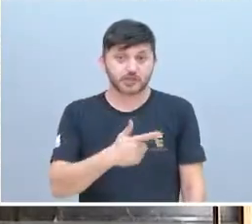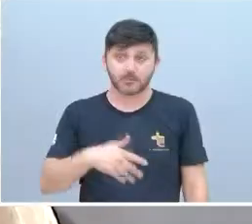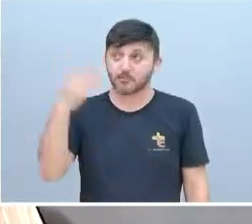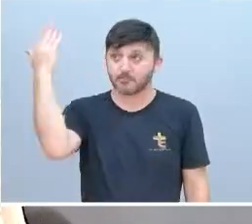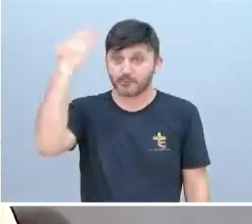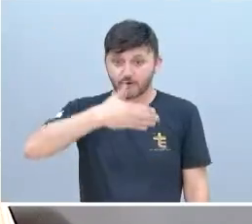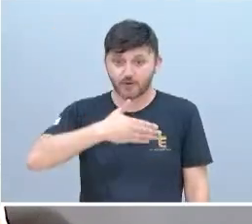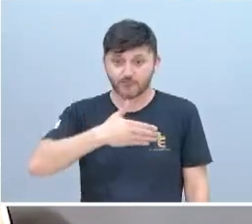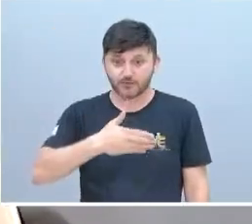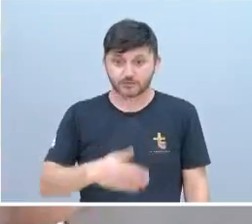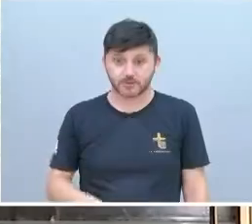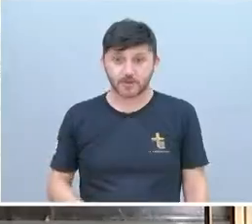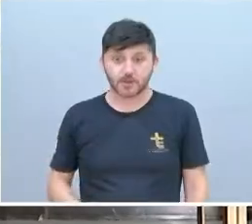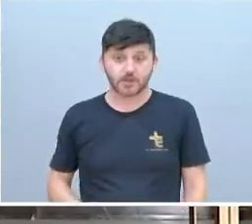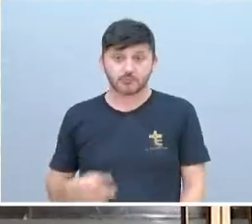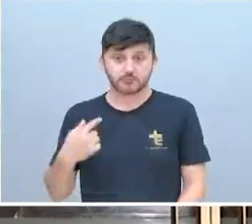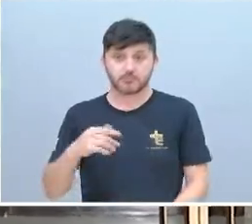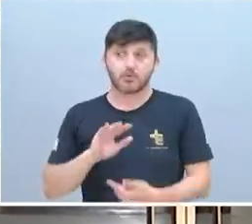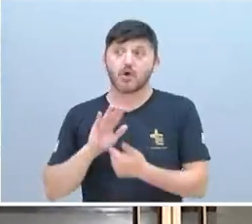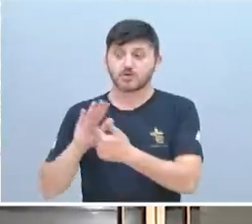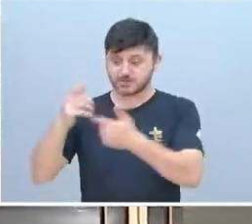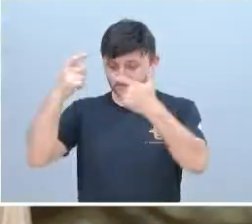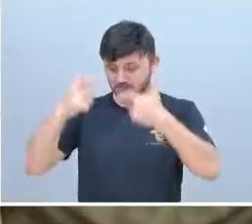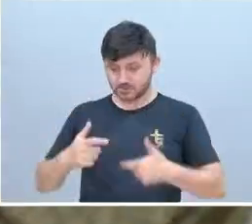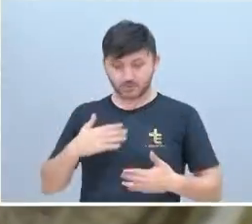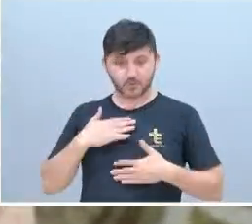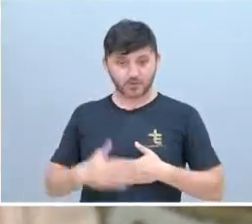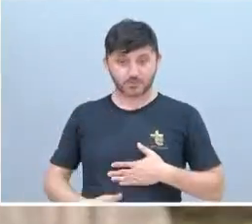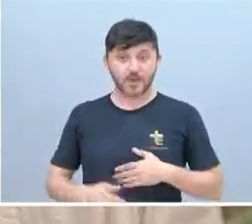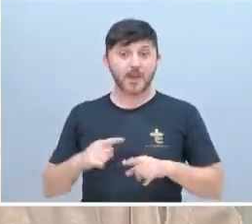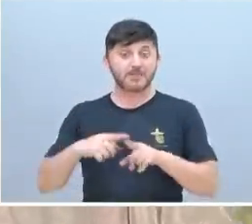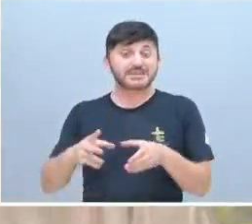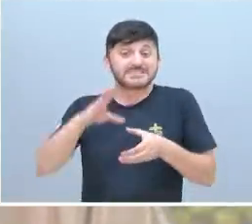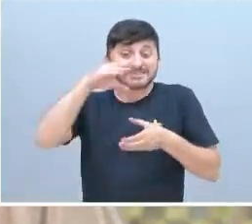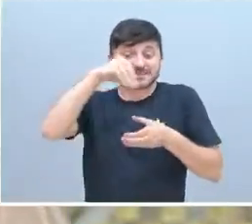um sinal externo, mas nós temos dentro de nós um sinal.